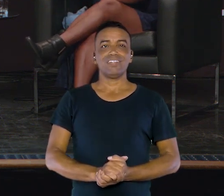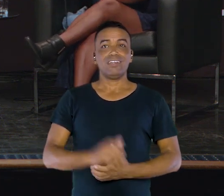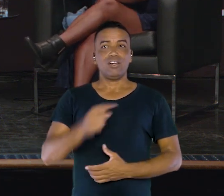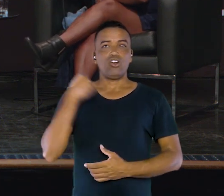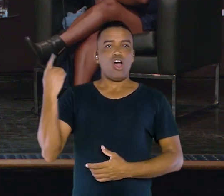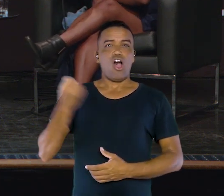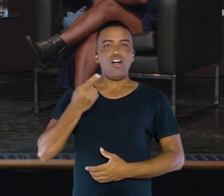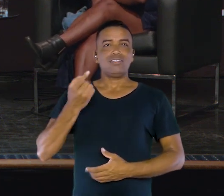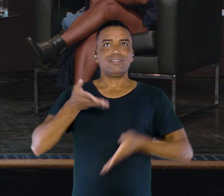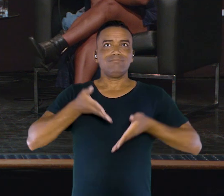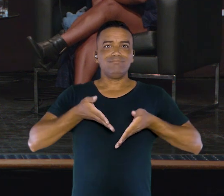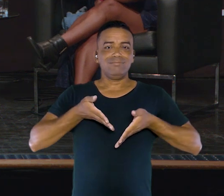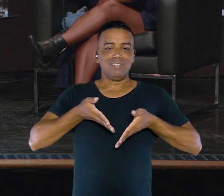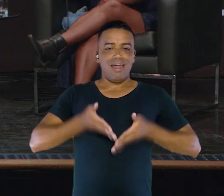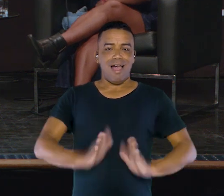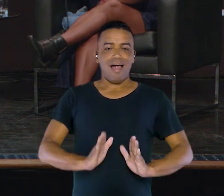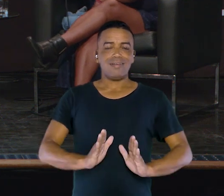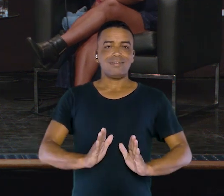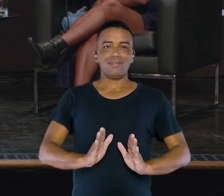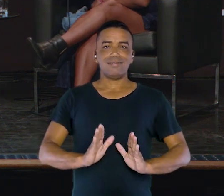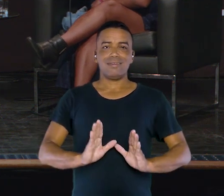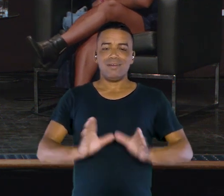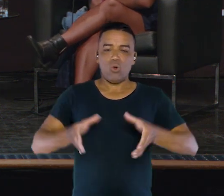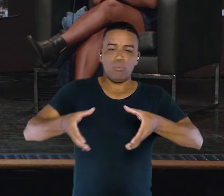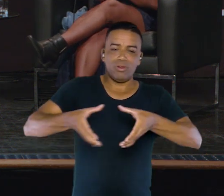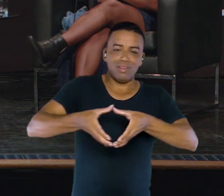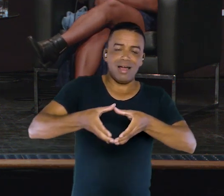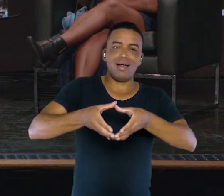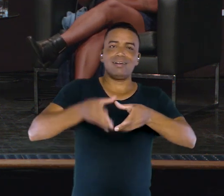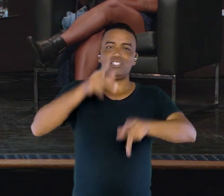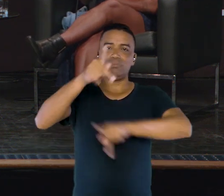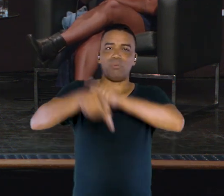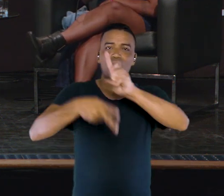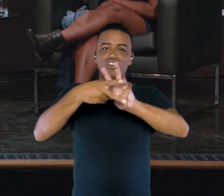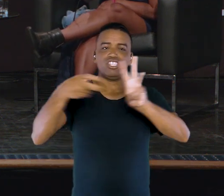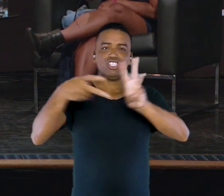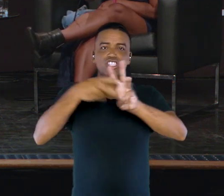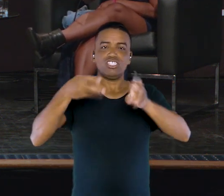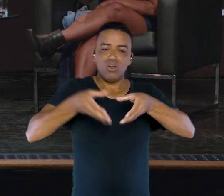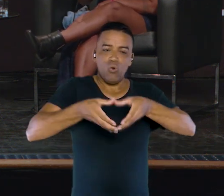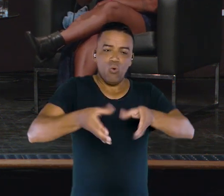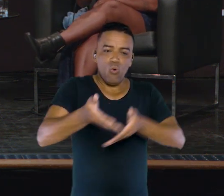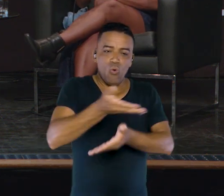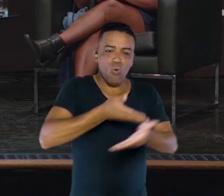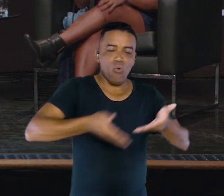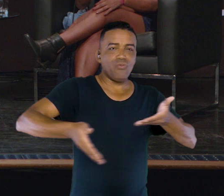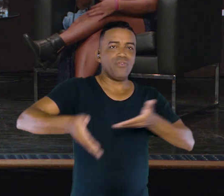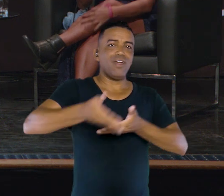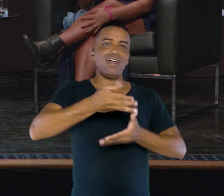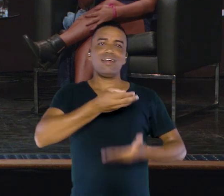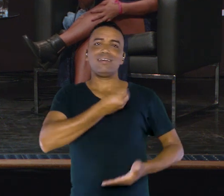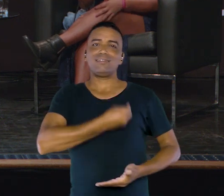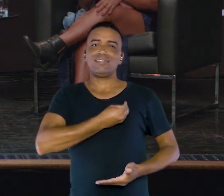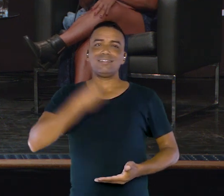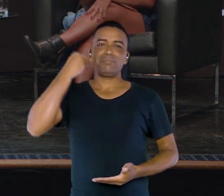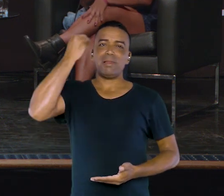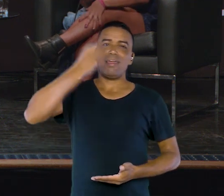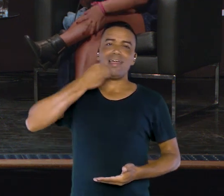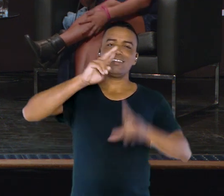Que a gente que nasce dentro de uma comunidade indígena, a gente tem uma vivência totalmente